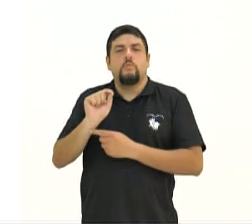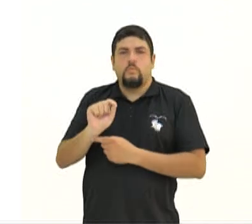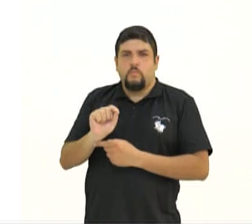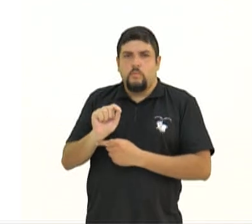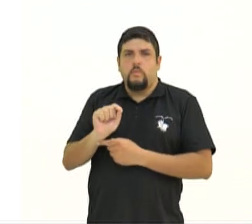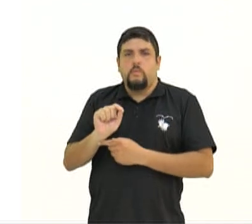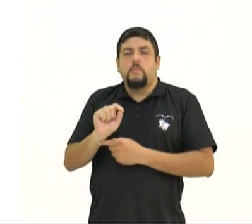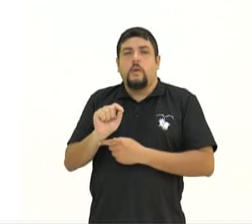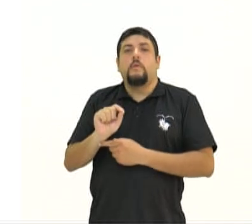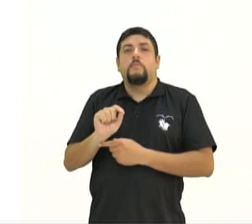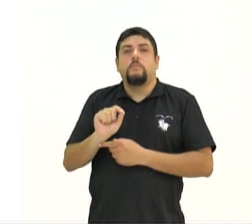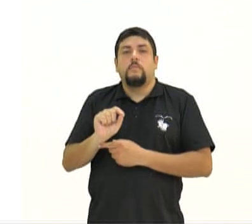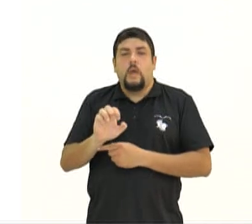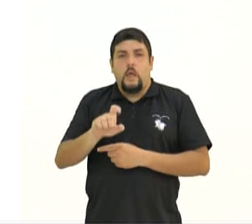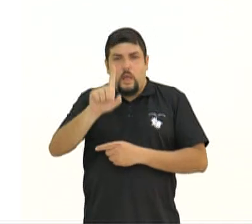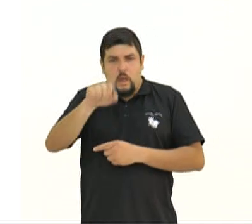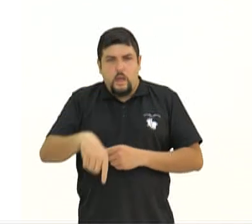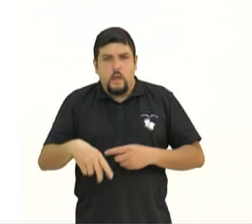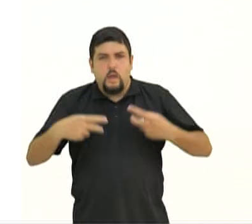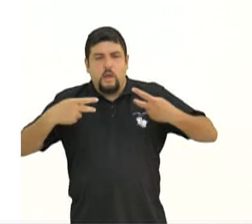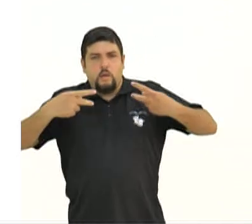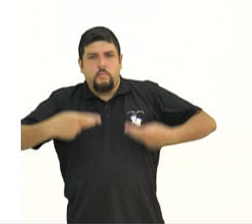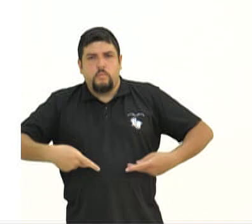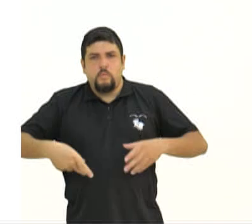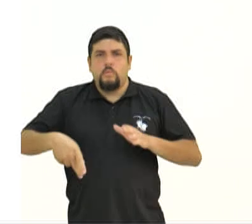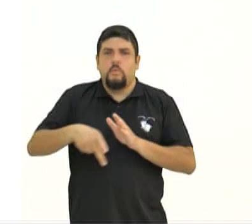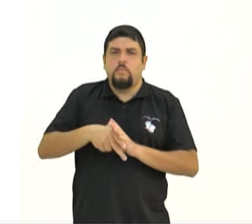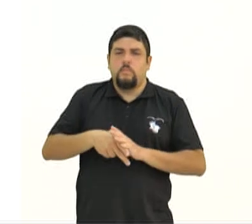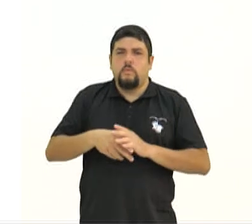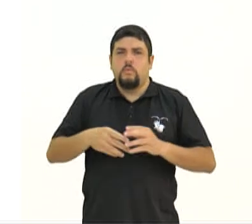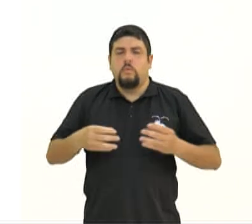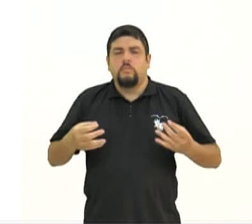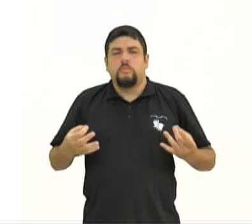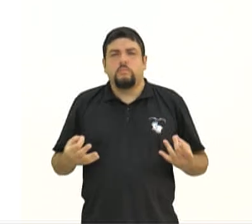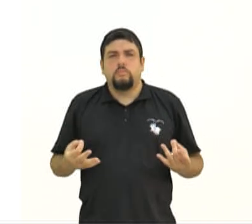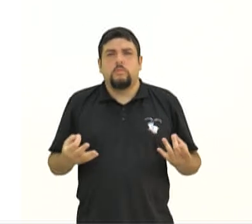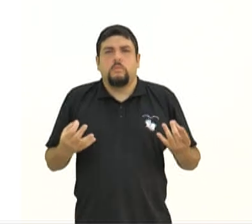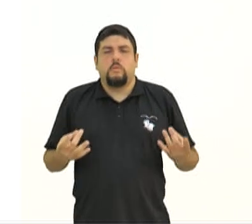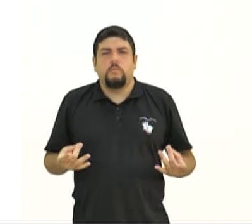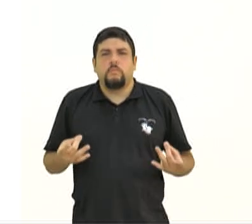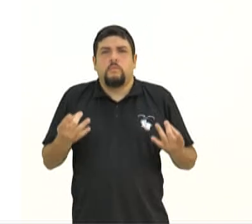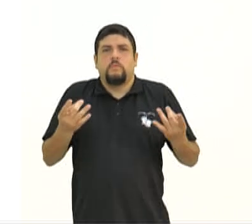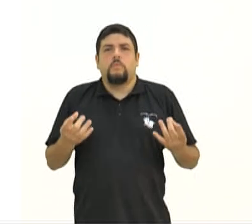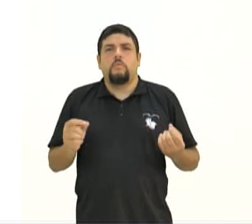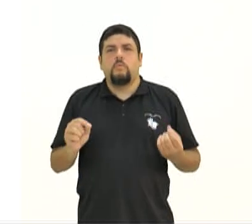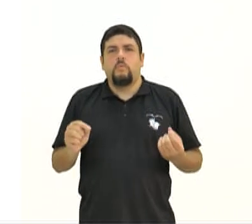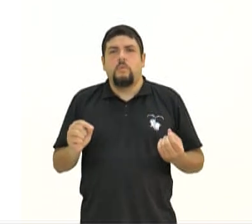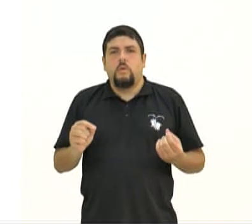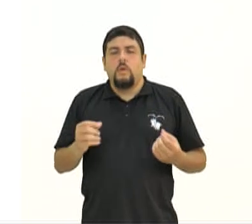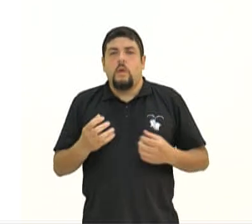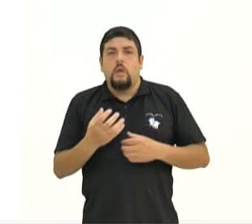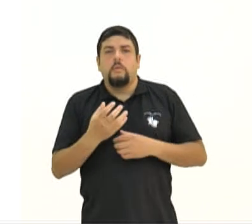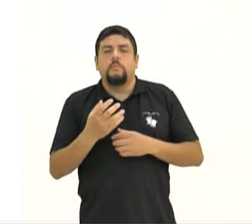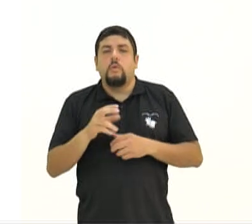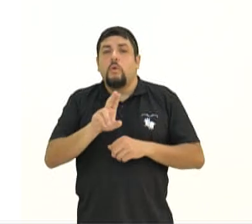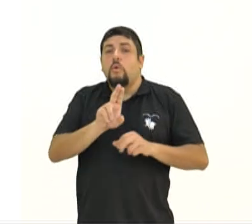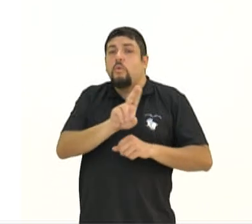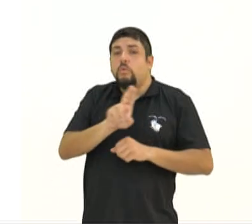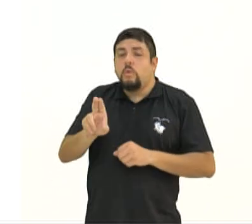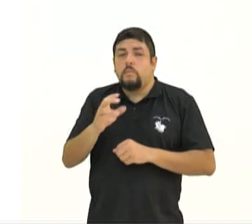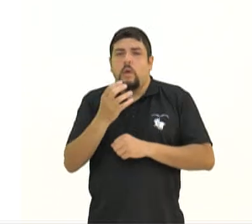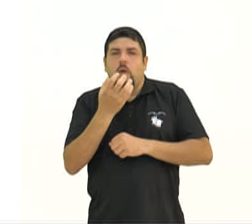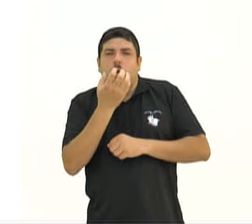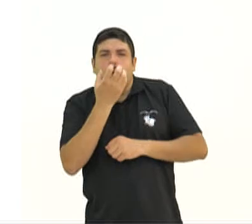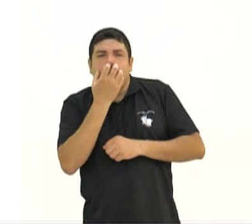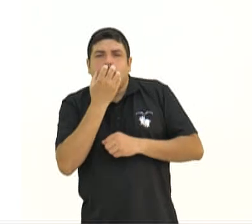que é uma postura clássica da yoga, seria o cachorro, o cão, com a cabeça para baixo. Tá? Mas a gente